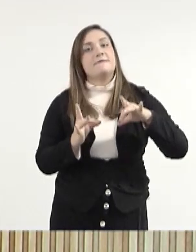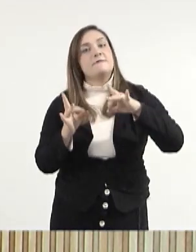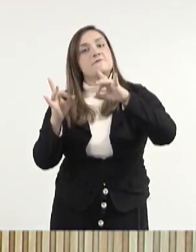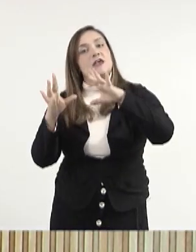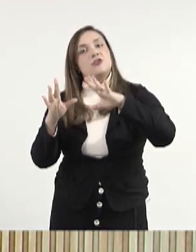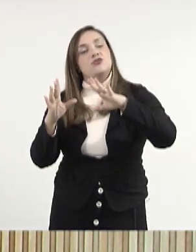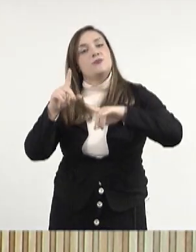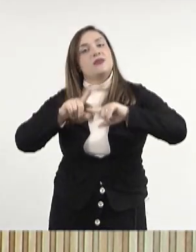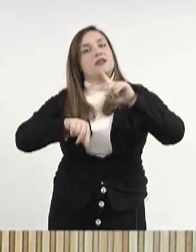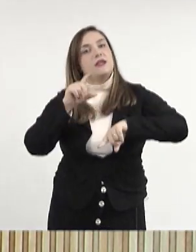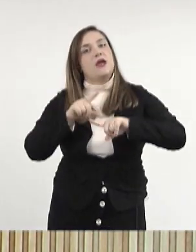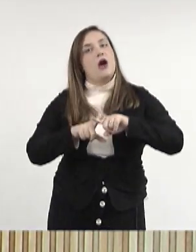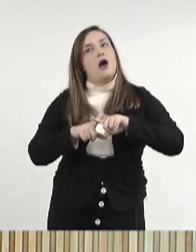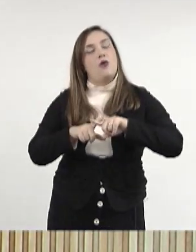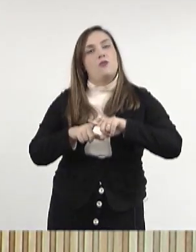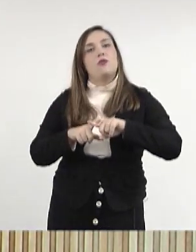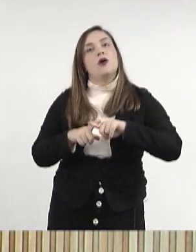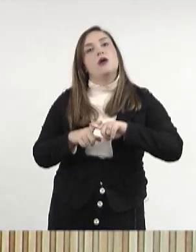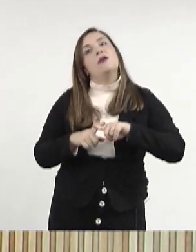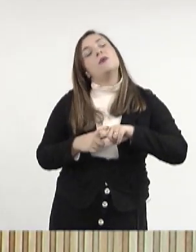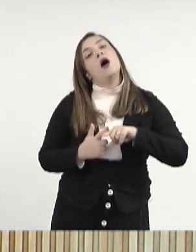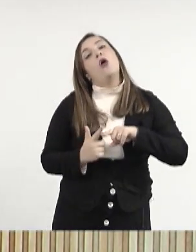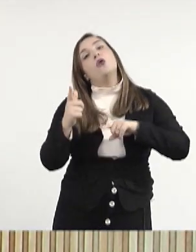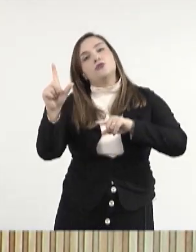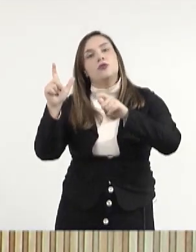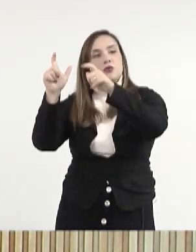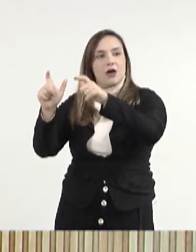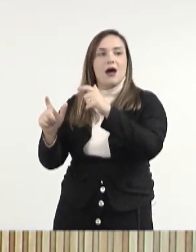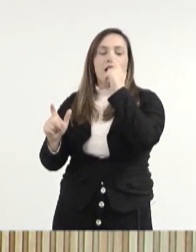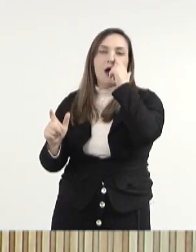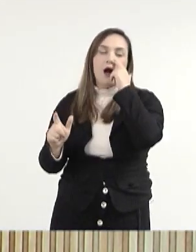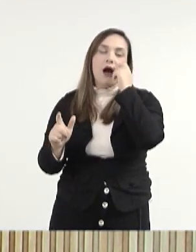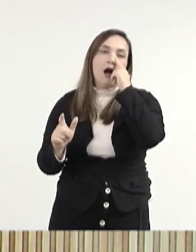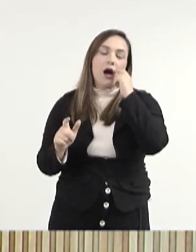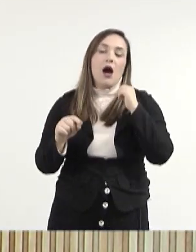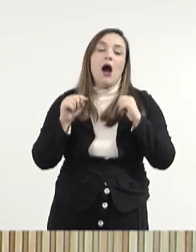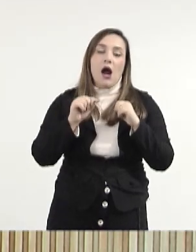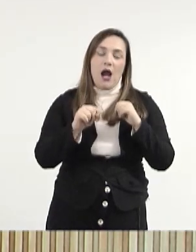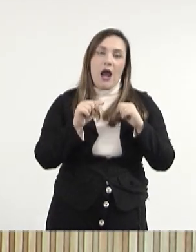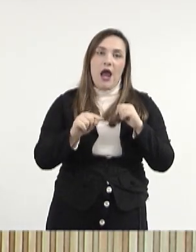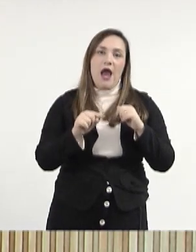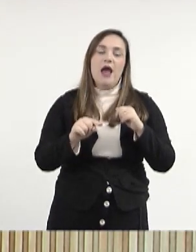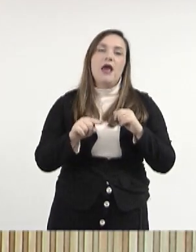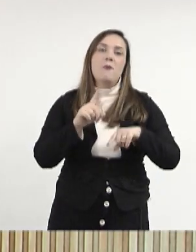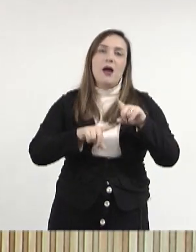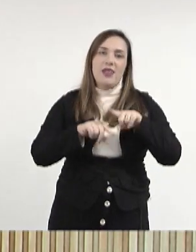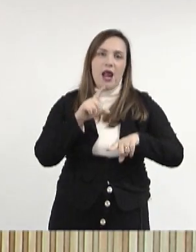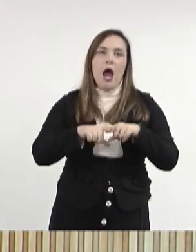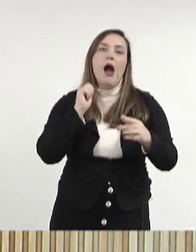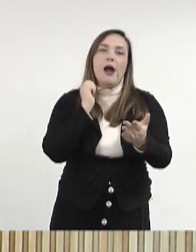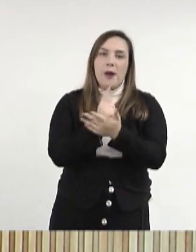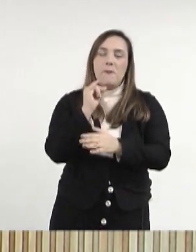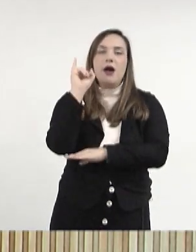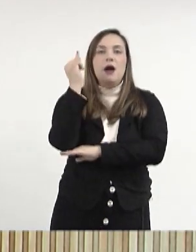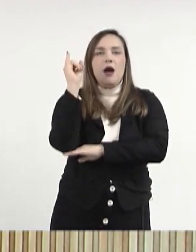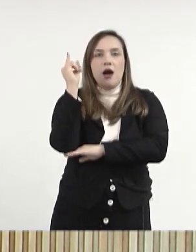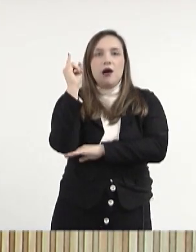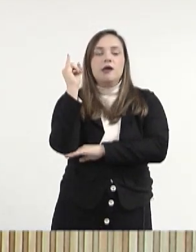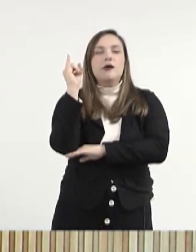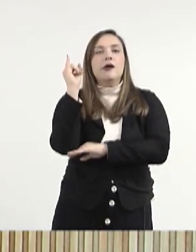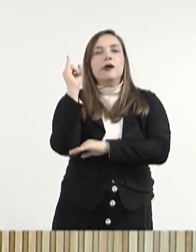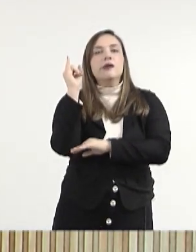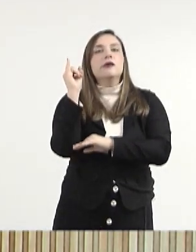poder produzir um outro produto, um segundo produto, parte desse imposto que seria que ela